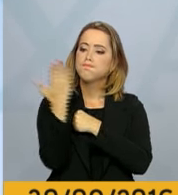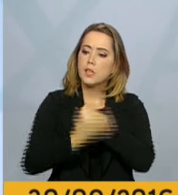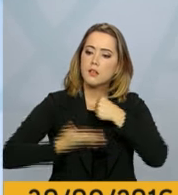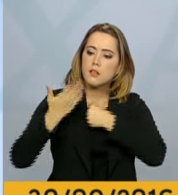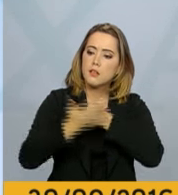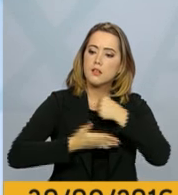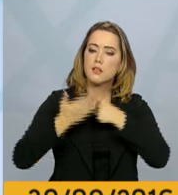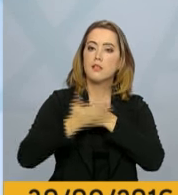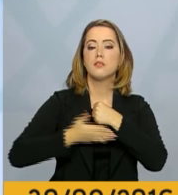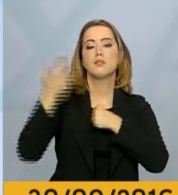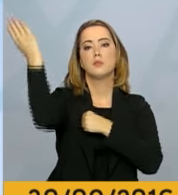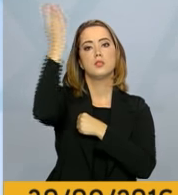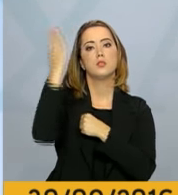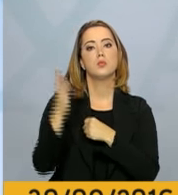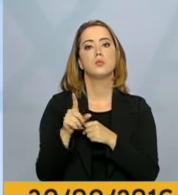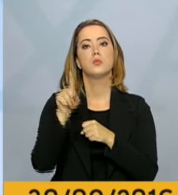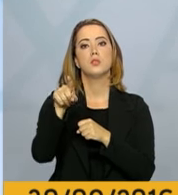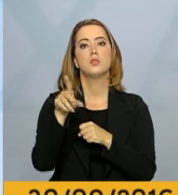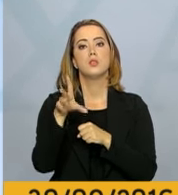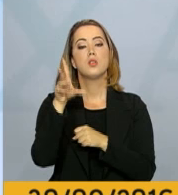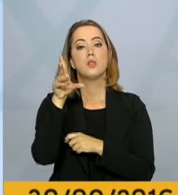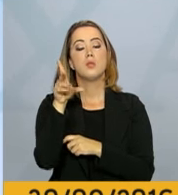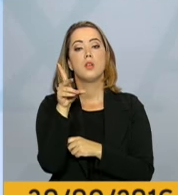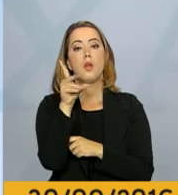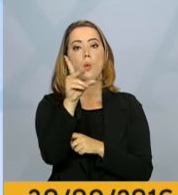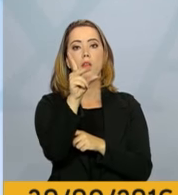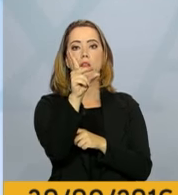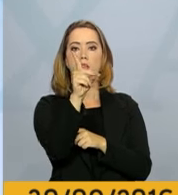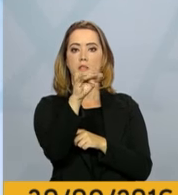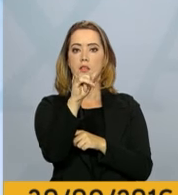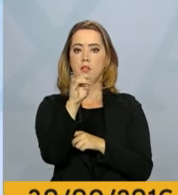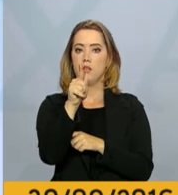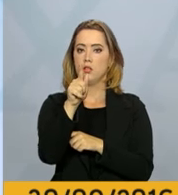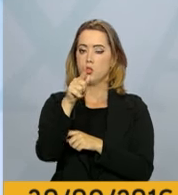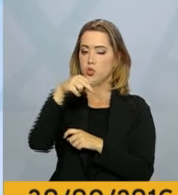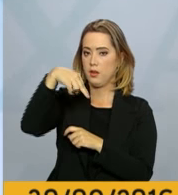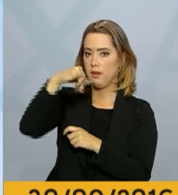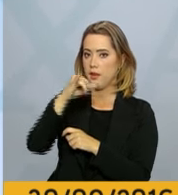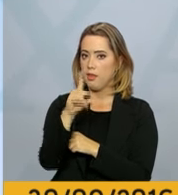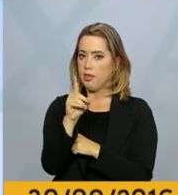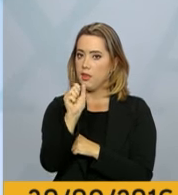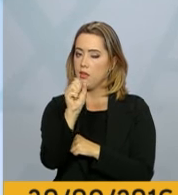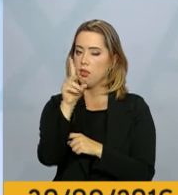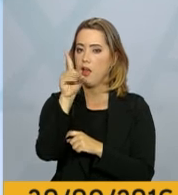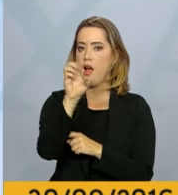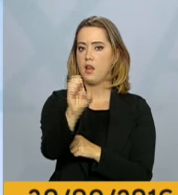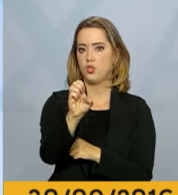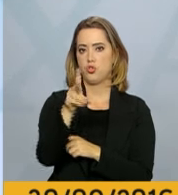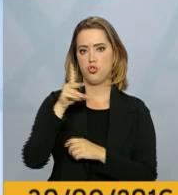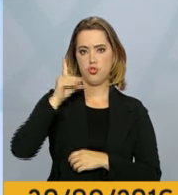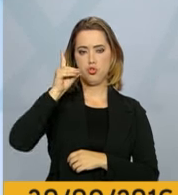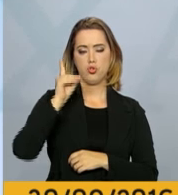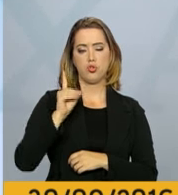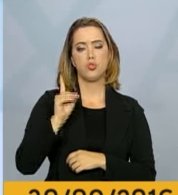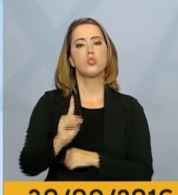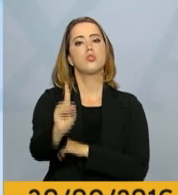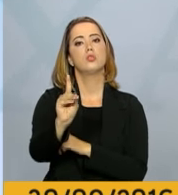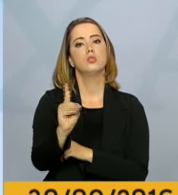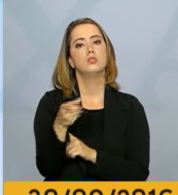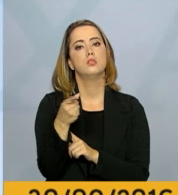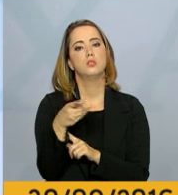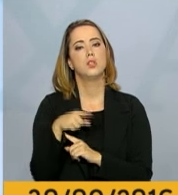República Federativa do Brasil a dignidade da pessoa humana. Parece que é uma palavra vazia, um vocábulo sem